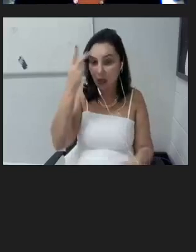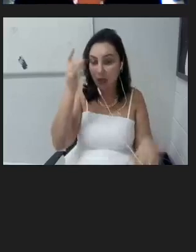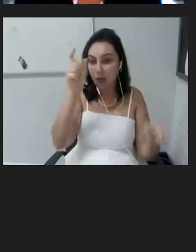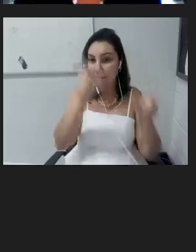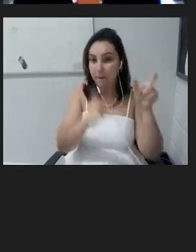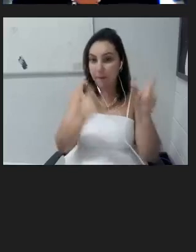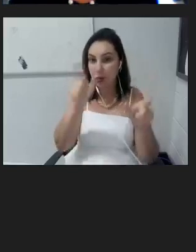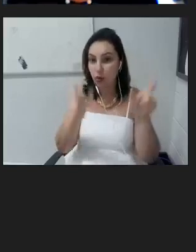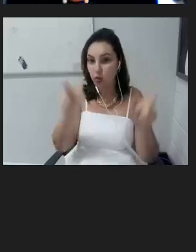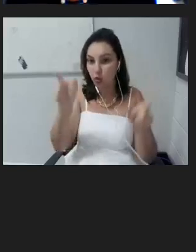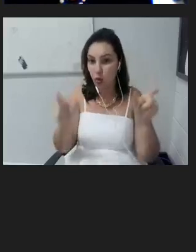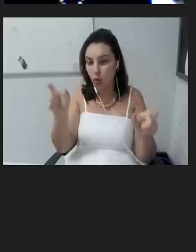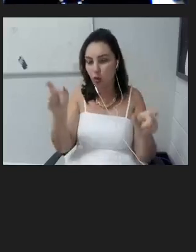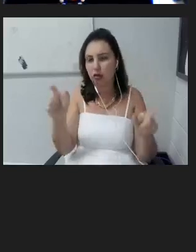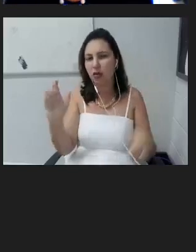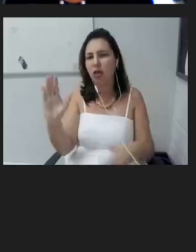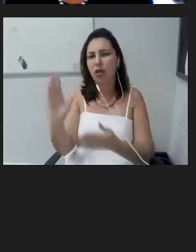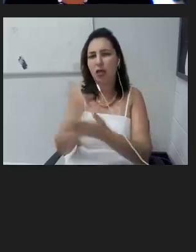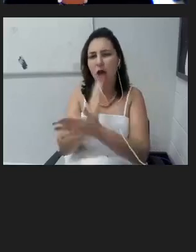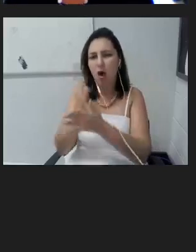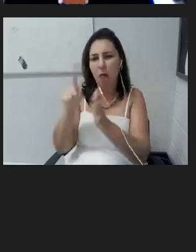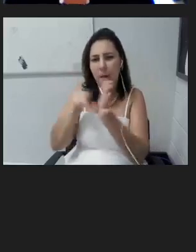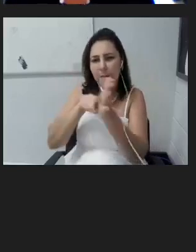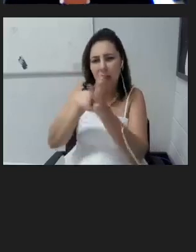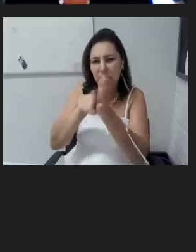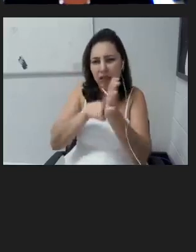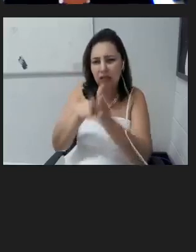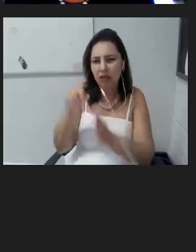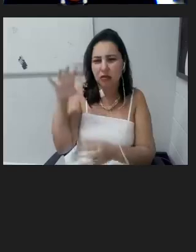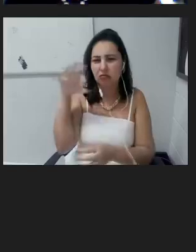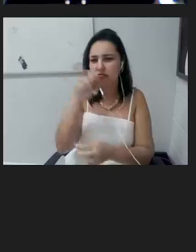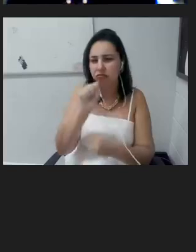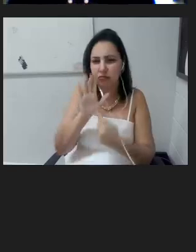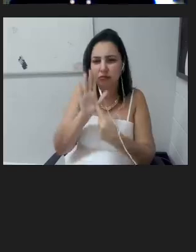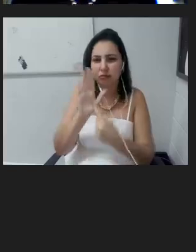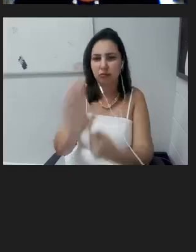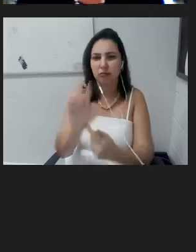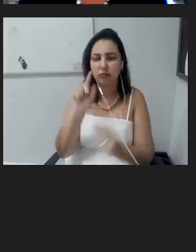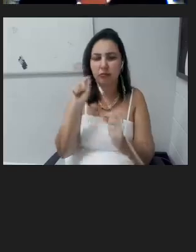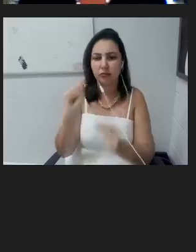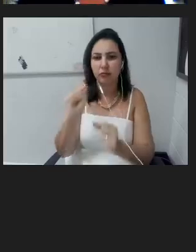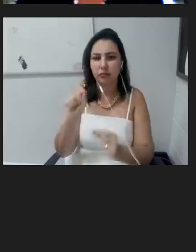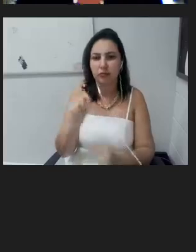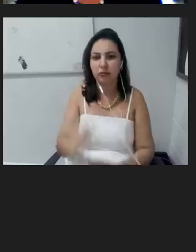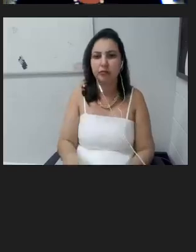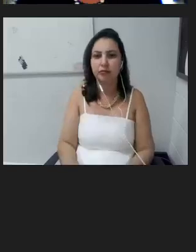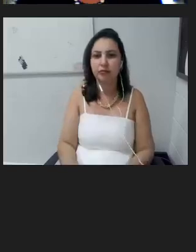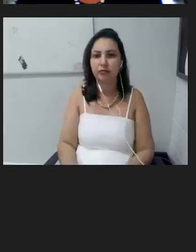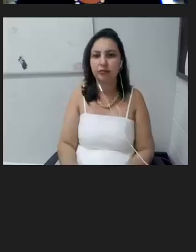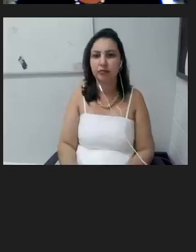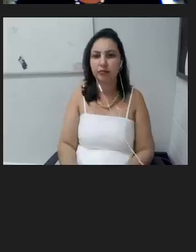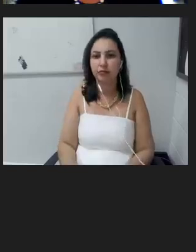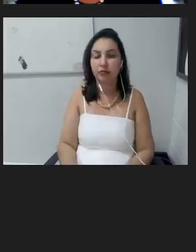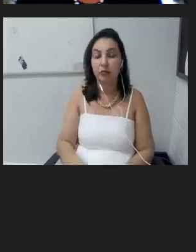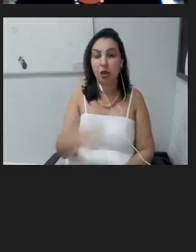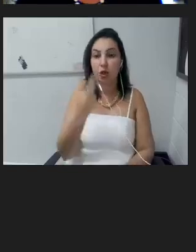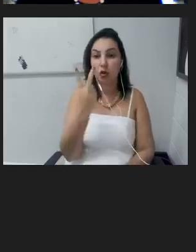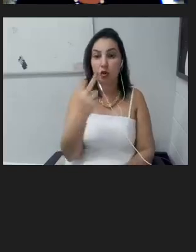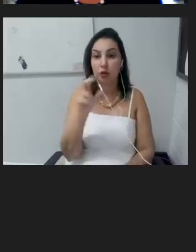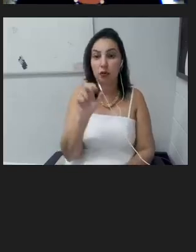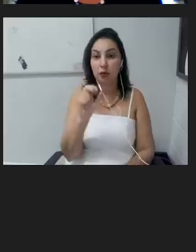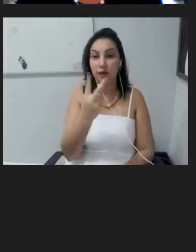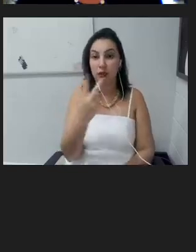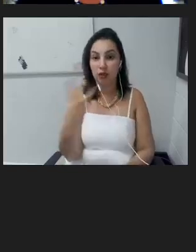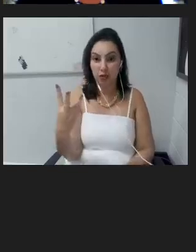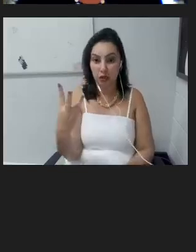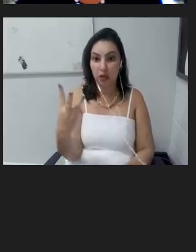fui buscar algumas pesquisas, são bem rapidinhas aqui. A gente tem essa pesquisa que é de 2023, que foi feita